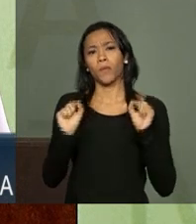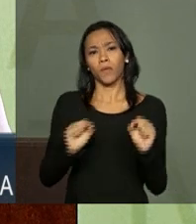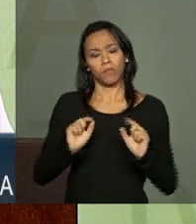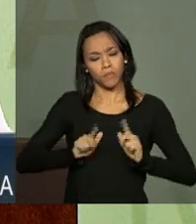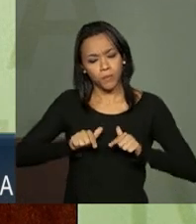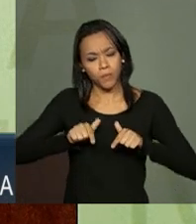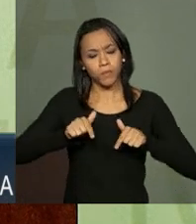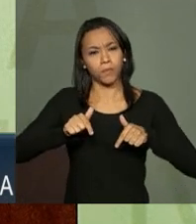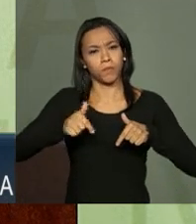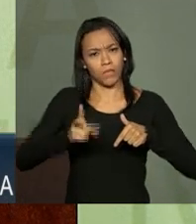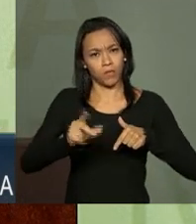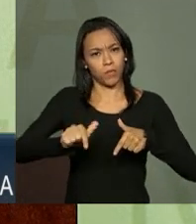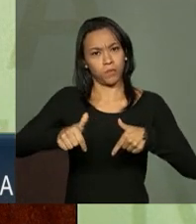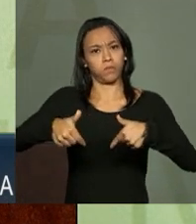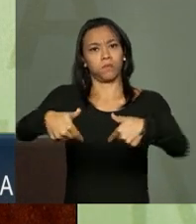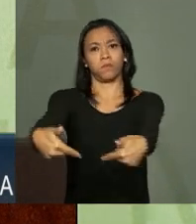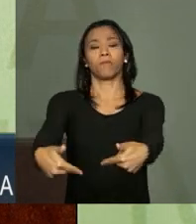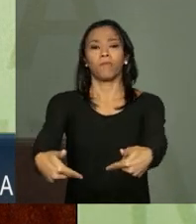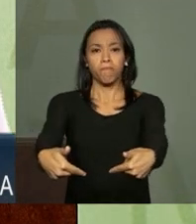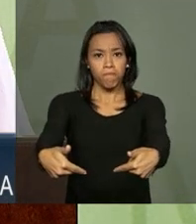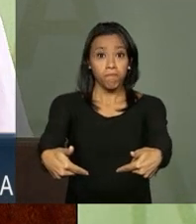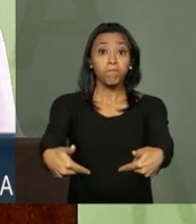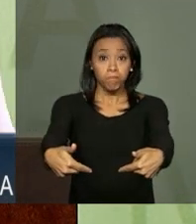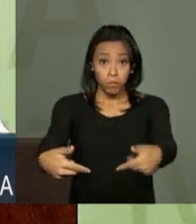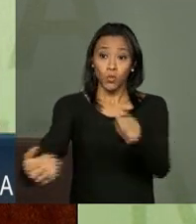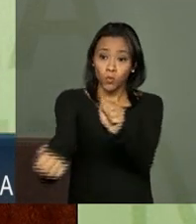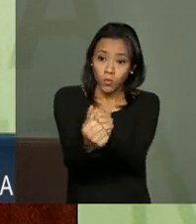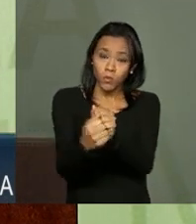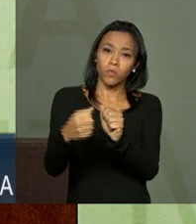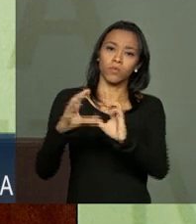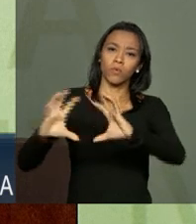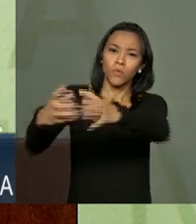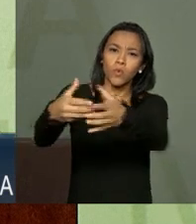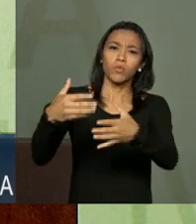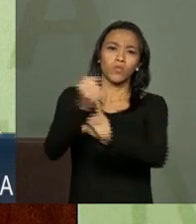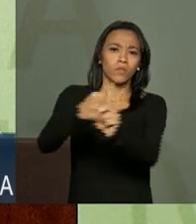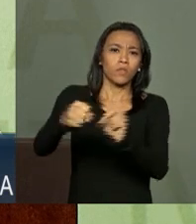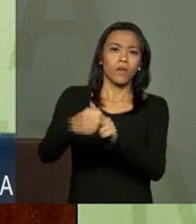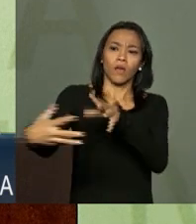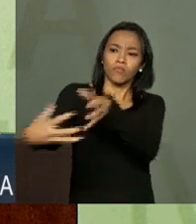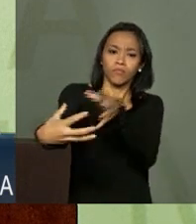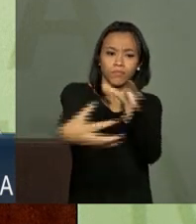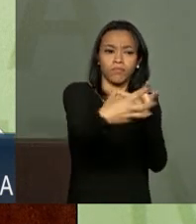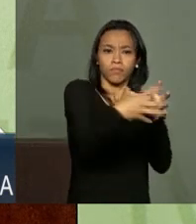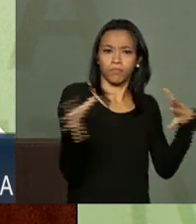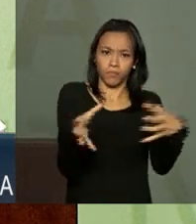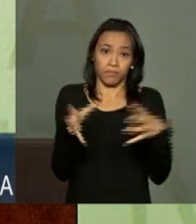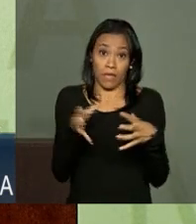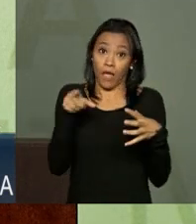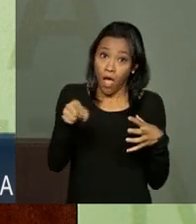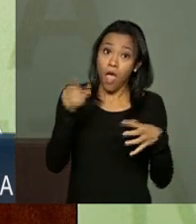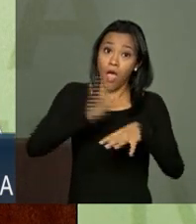forma continuada junto com esses movimentos, que são protagonistas da sua